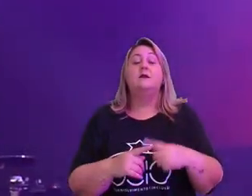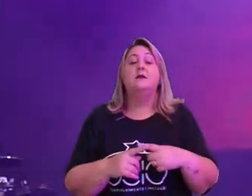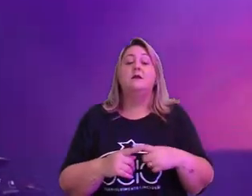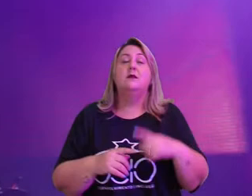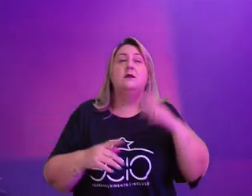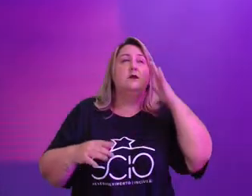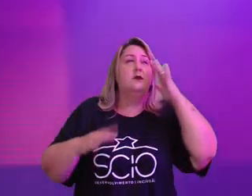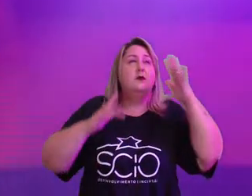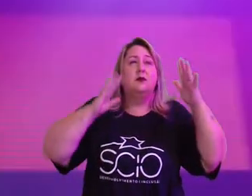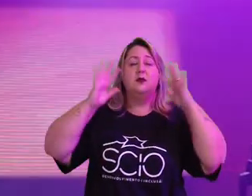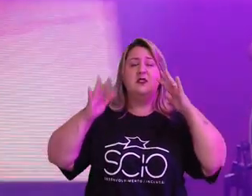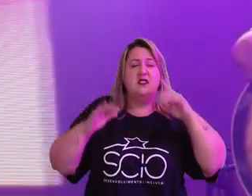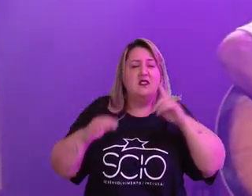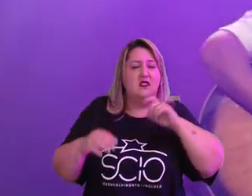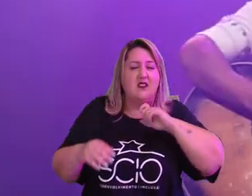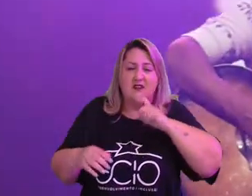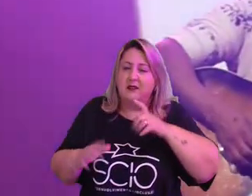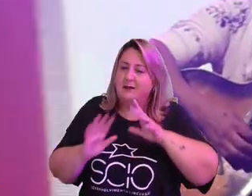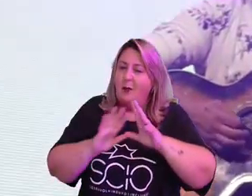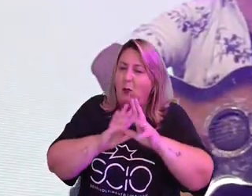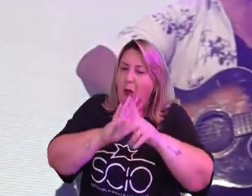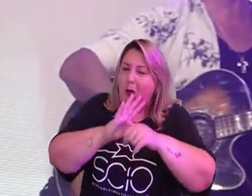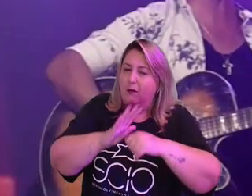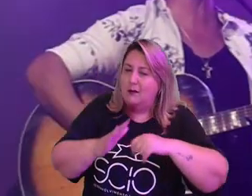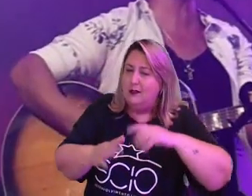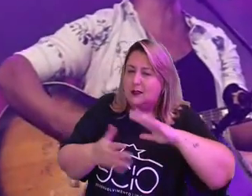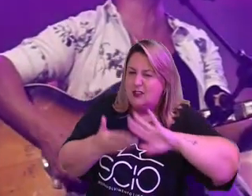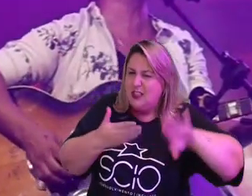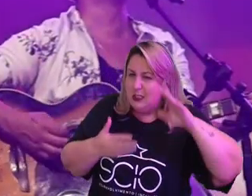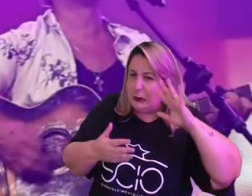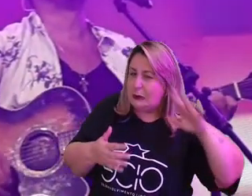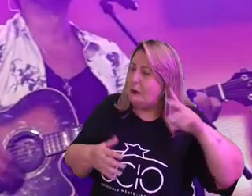Porque os sonhos são meus, ninguém roube nem tira.